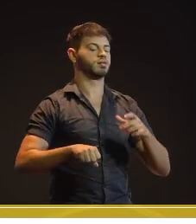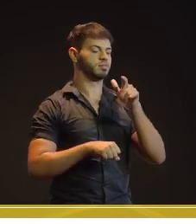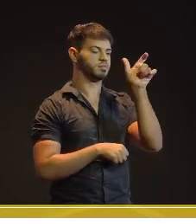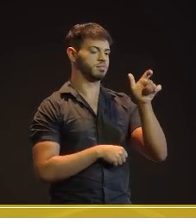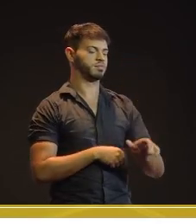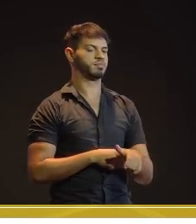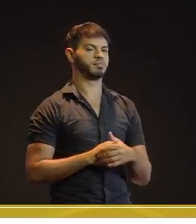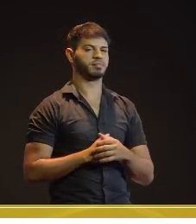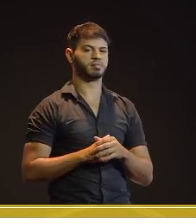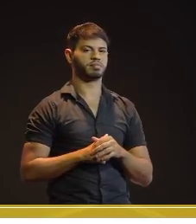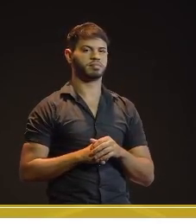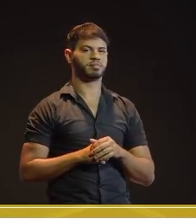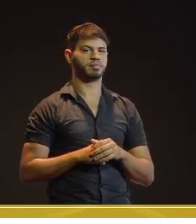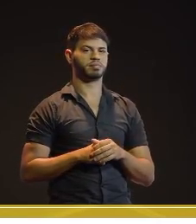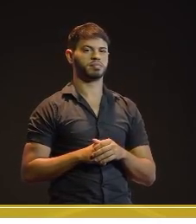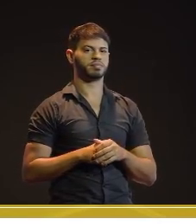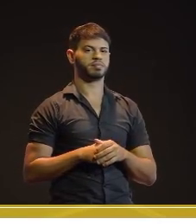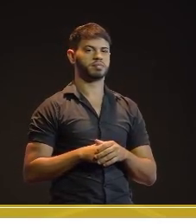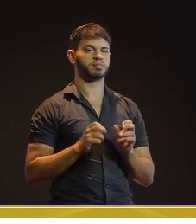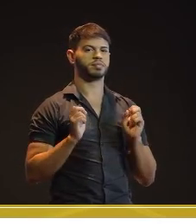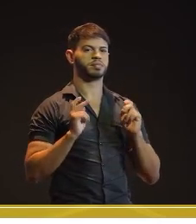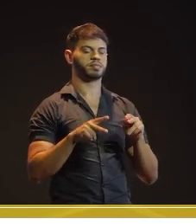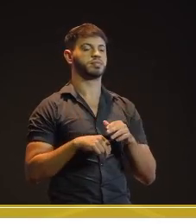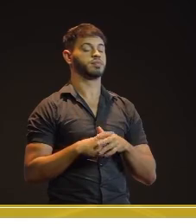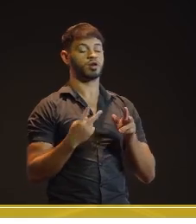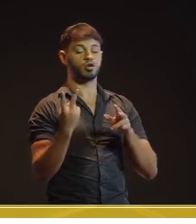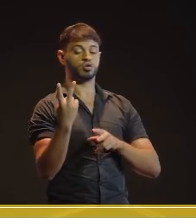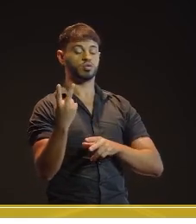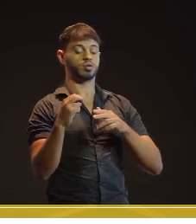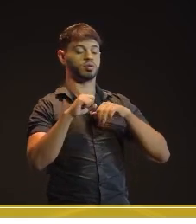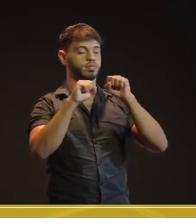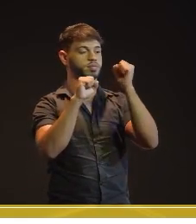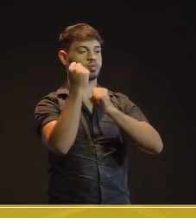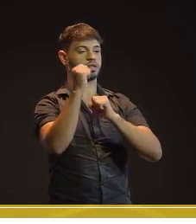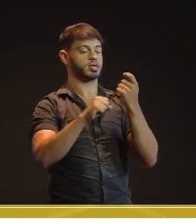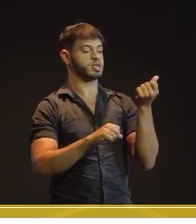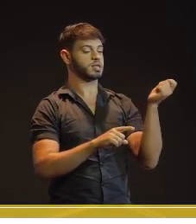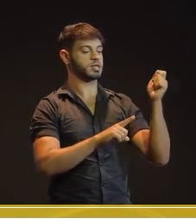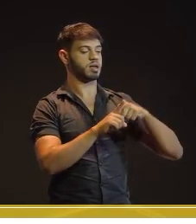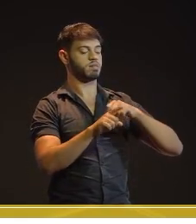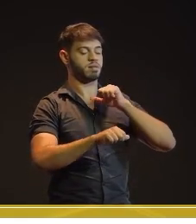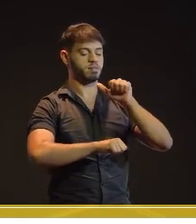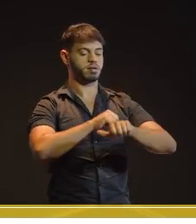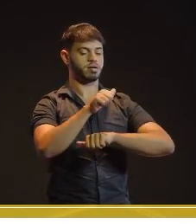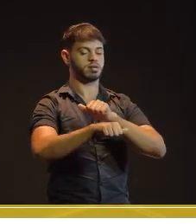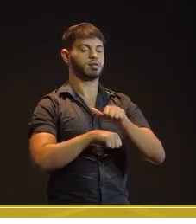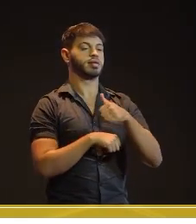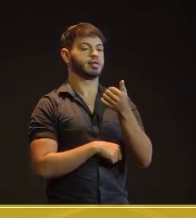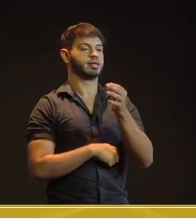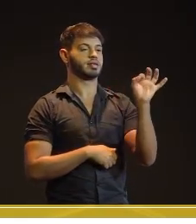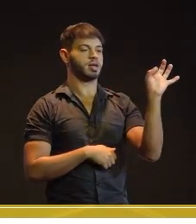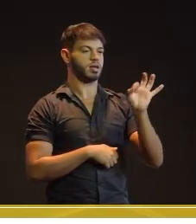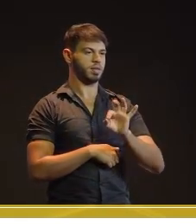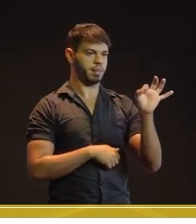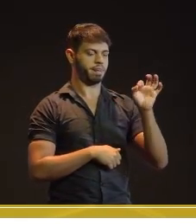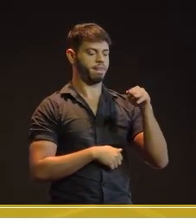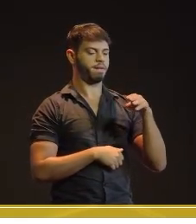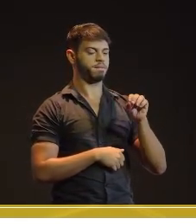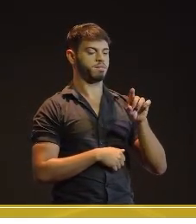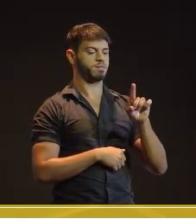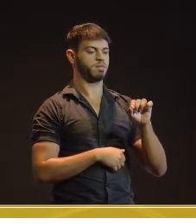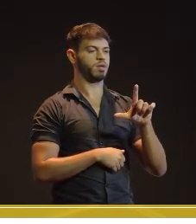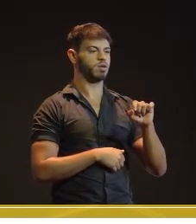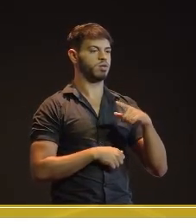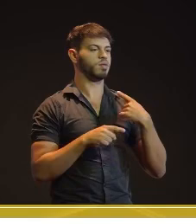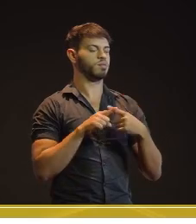Tier 1. Tá? 2 usinas inteiras nos últimos 6 meses eu tive que trocar 100% dos módulos, porque eu tinha